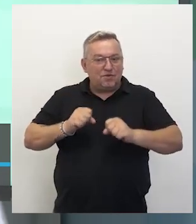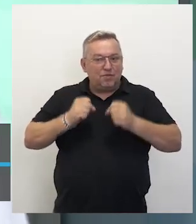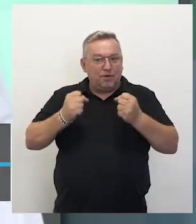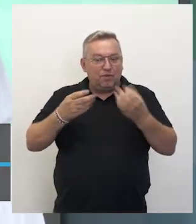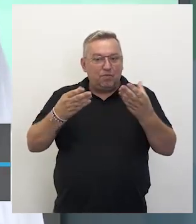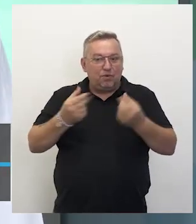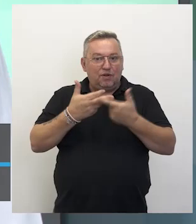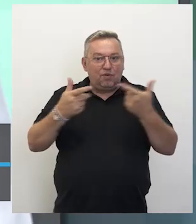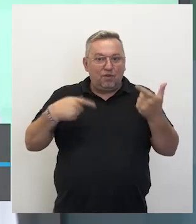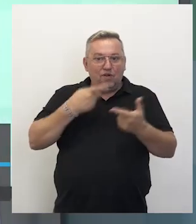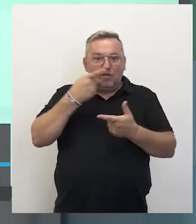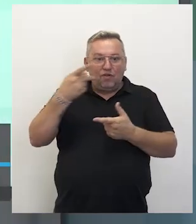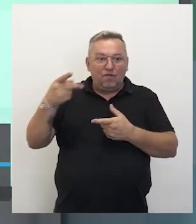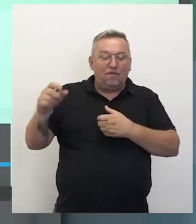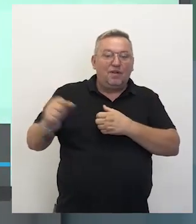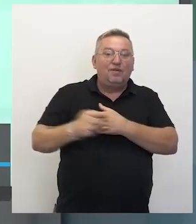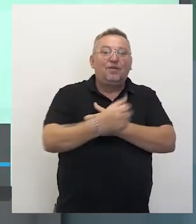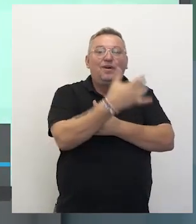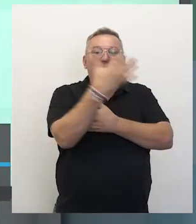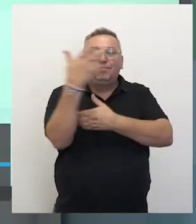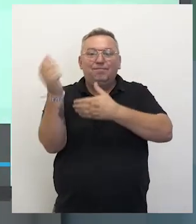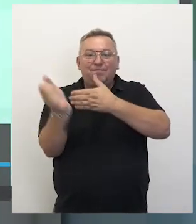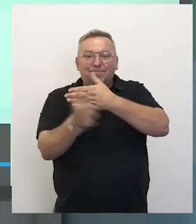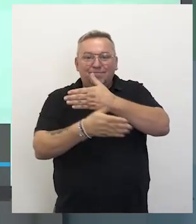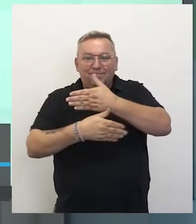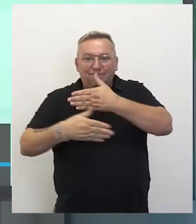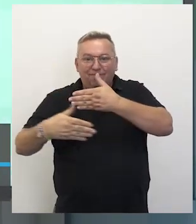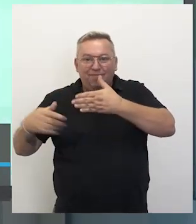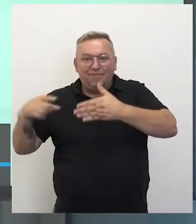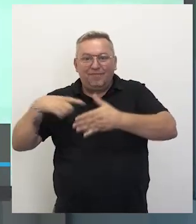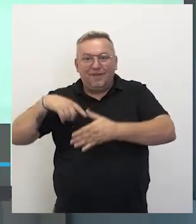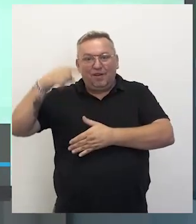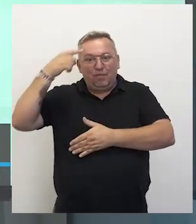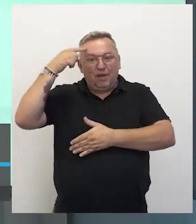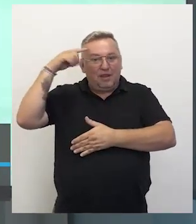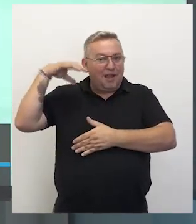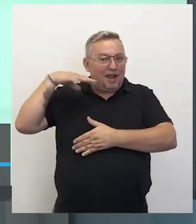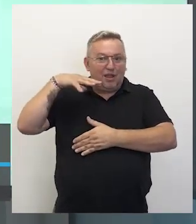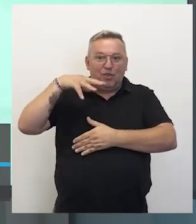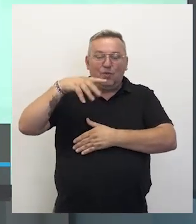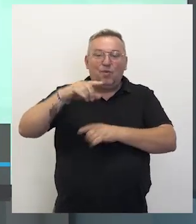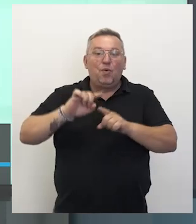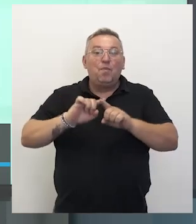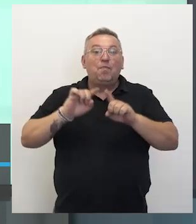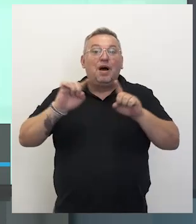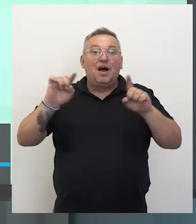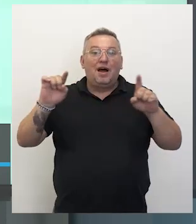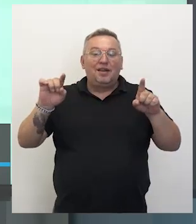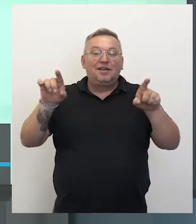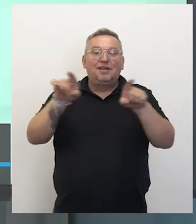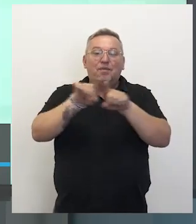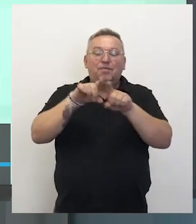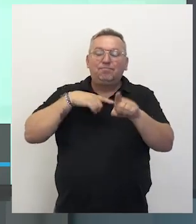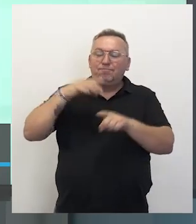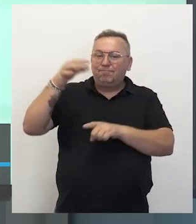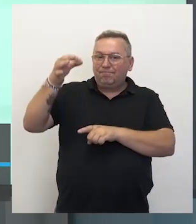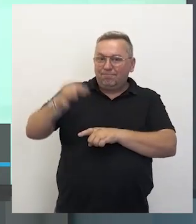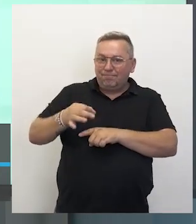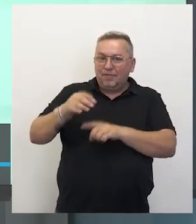que a gente fala sobre o meio ambiente nos últimos 2 anos, a gente tem que repensar tudo. Mas, e eu tenho a certeza que até